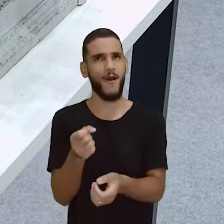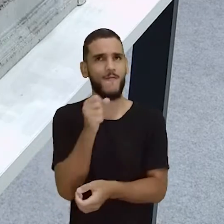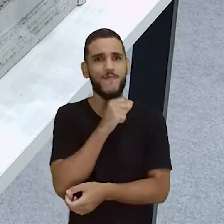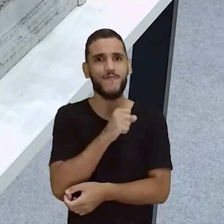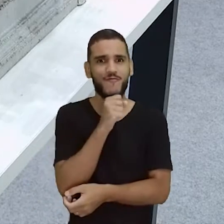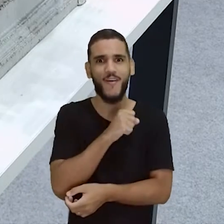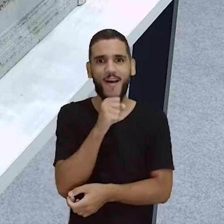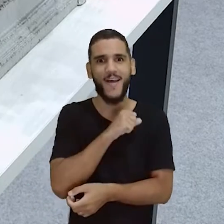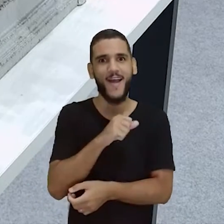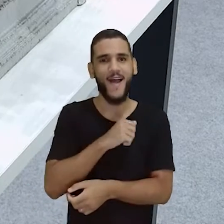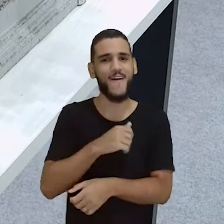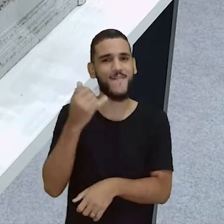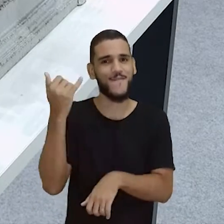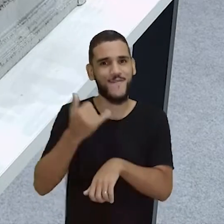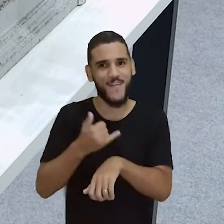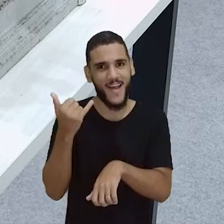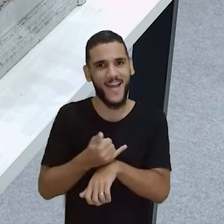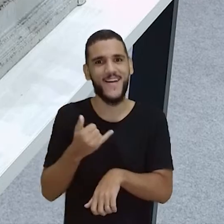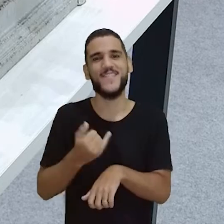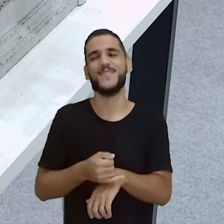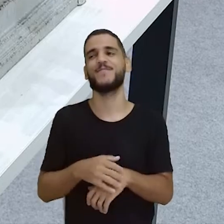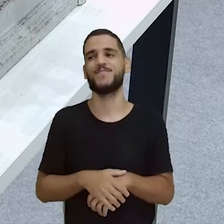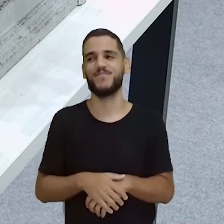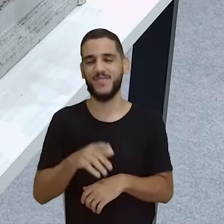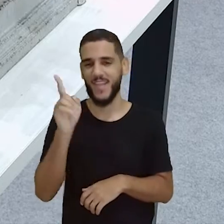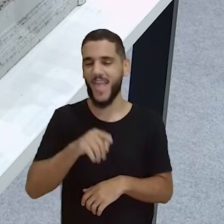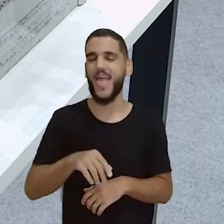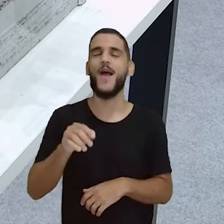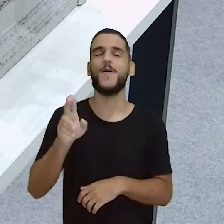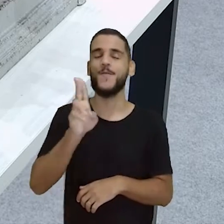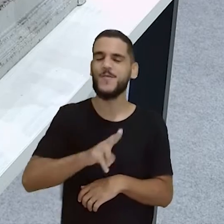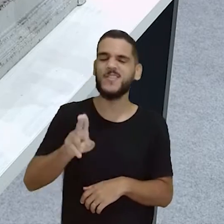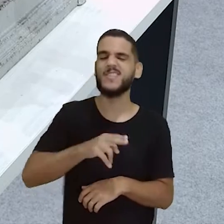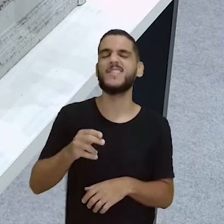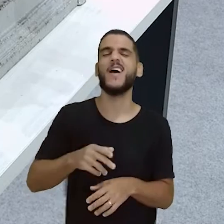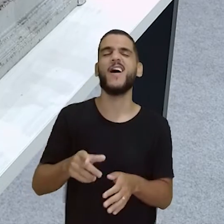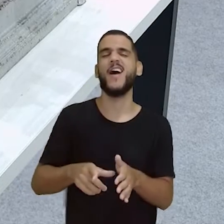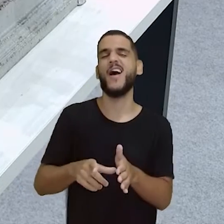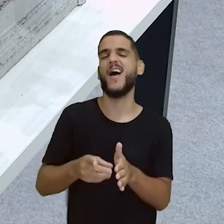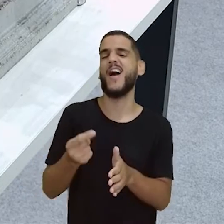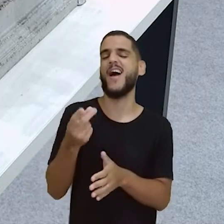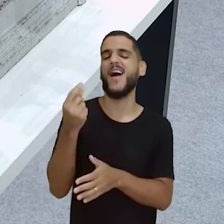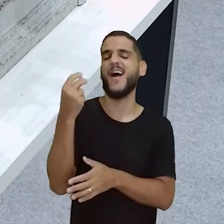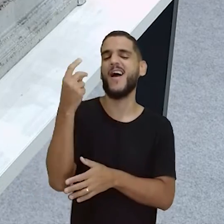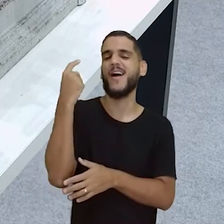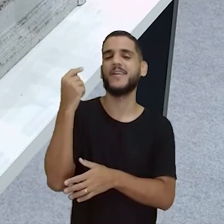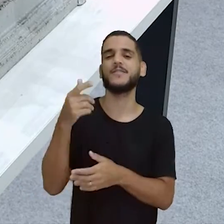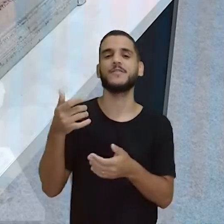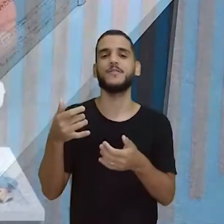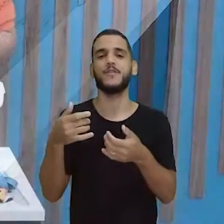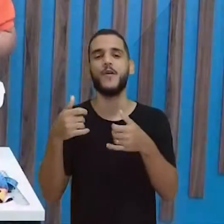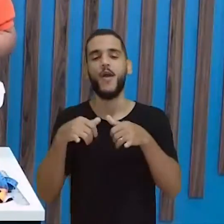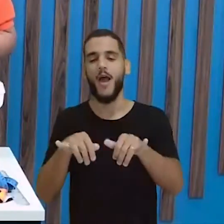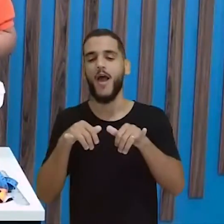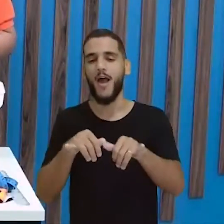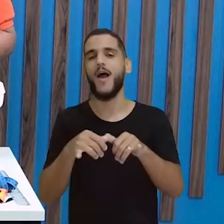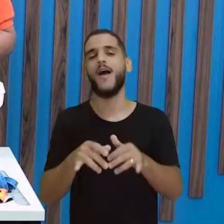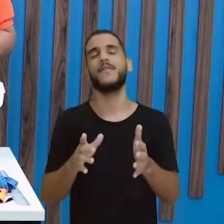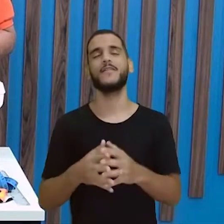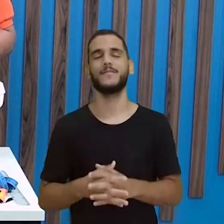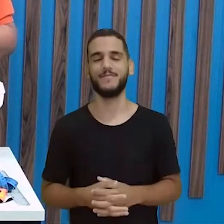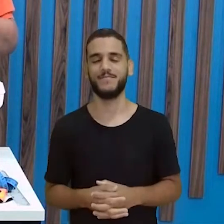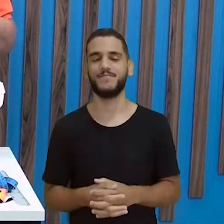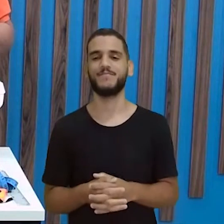de ferro, perceberam? Essas balanças eram utilizadas muito em mercadinhos, né? E